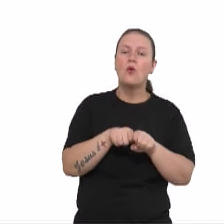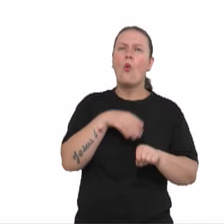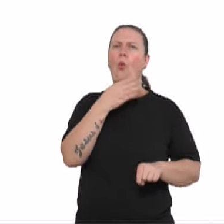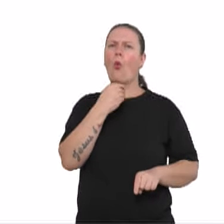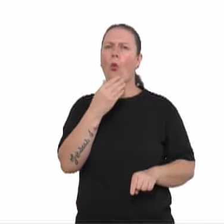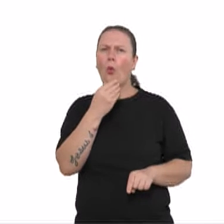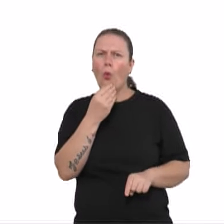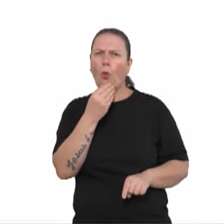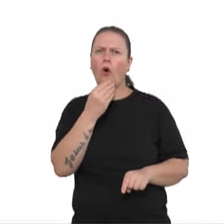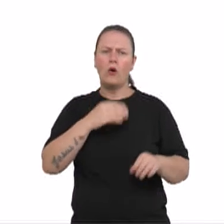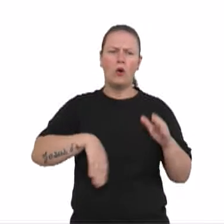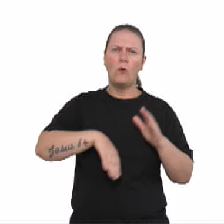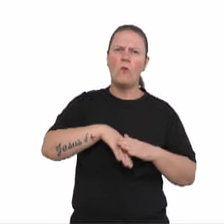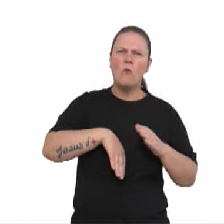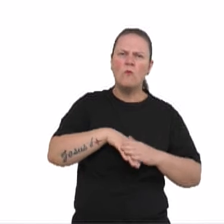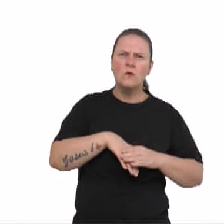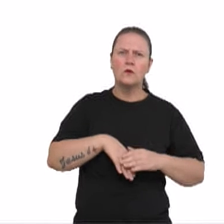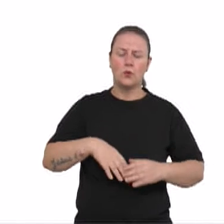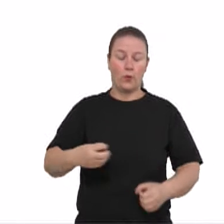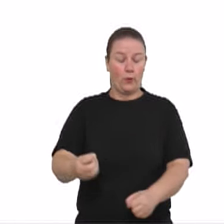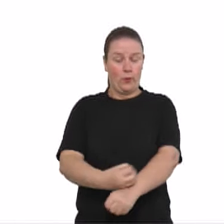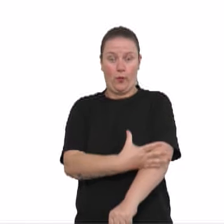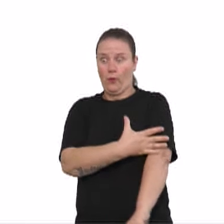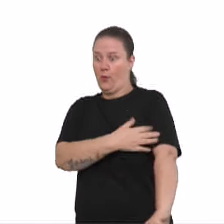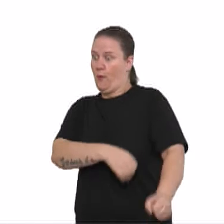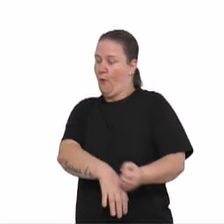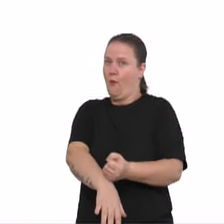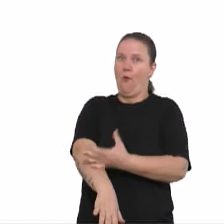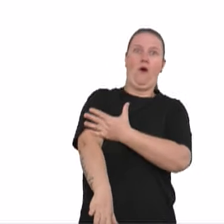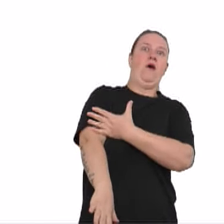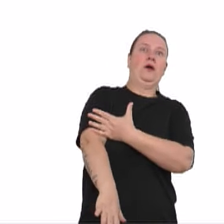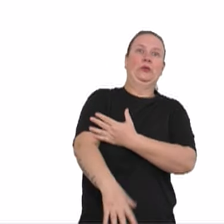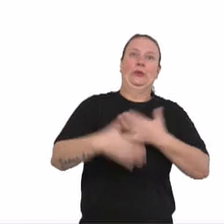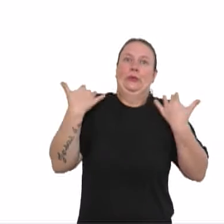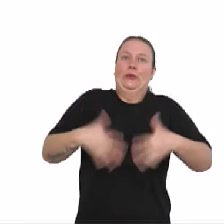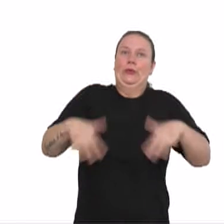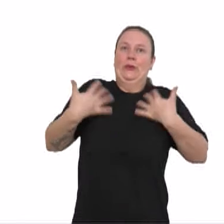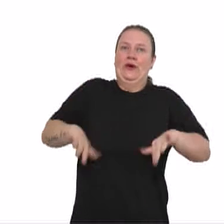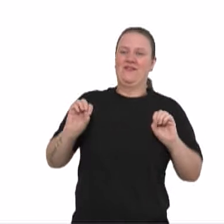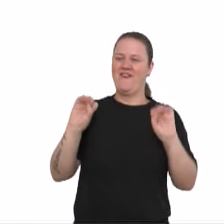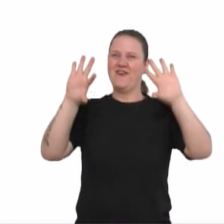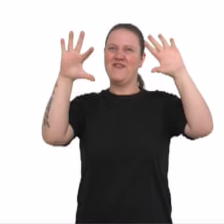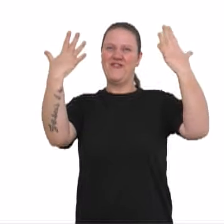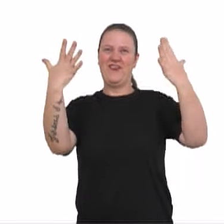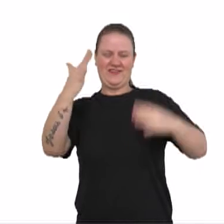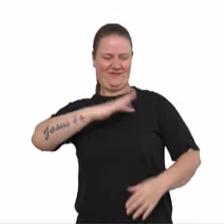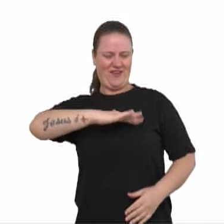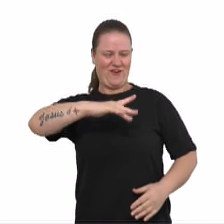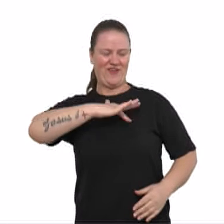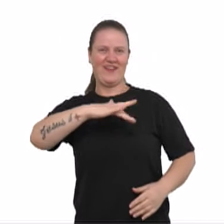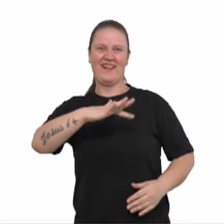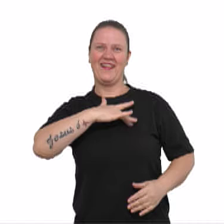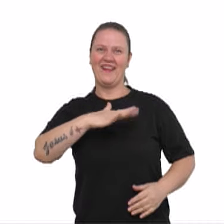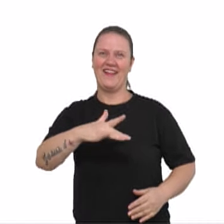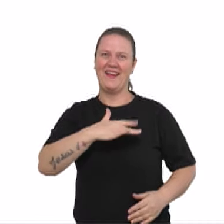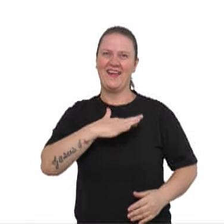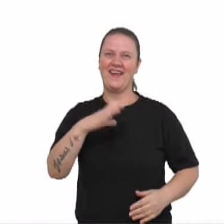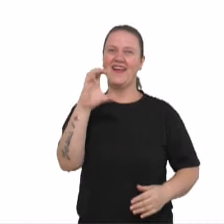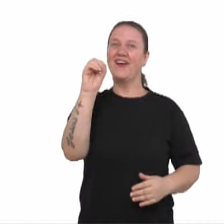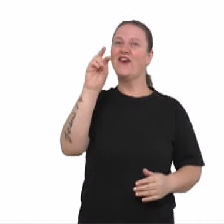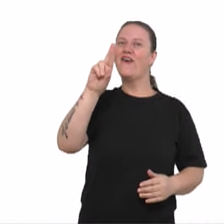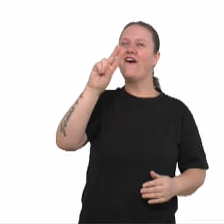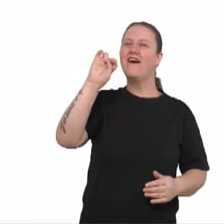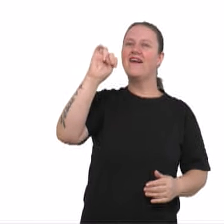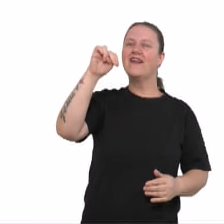O Rodriguinho, eu fico arrepiado com a festa da Fiel. Que festa em